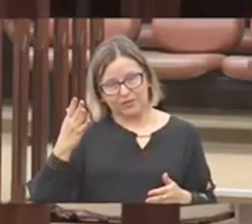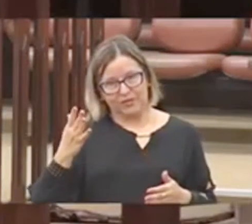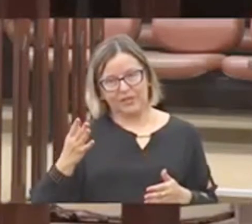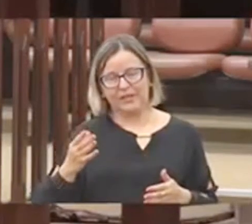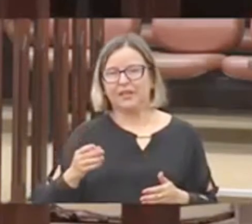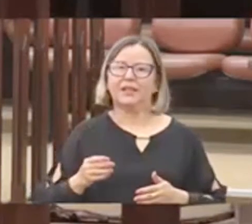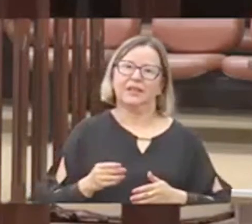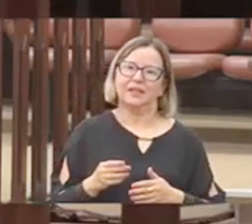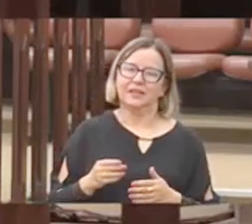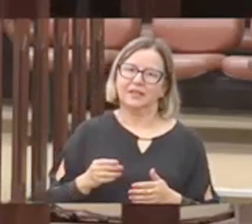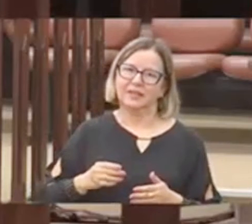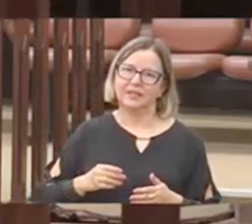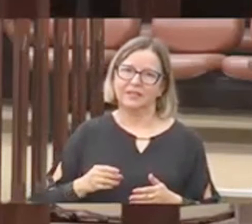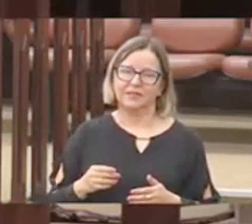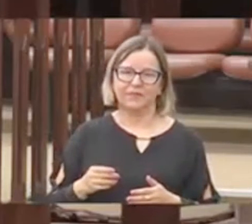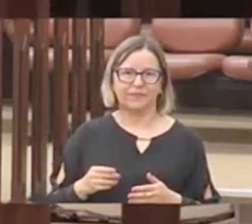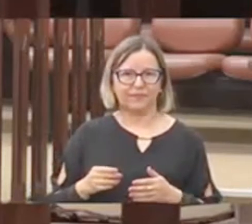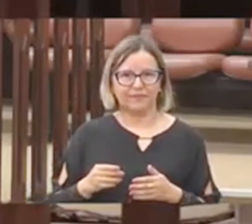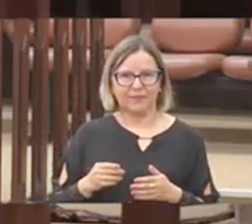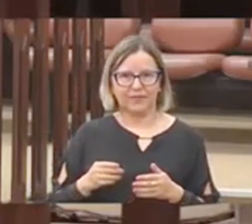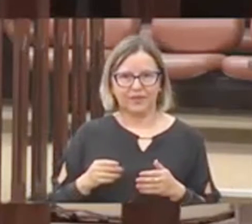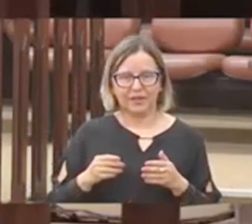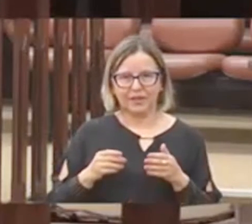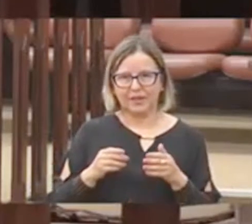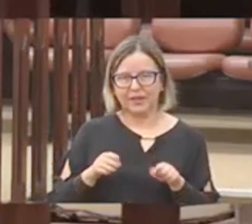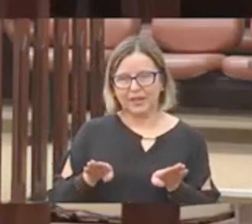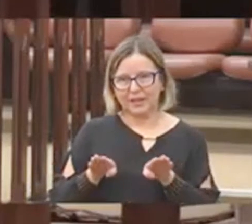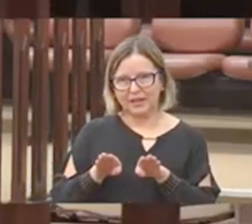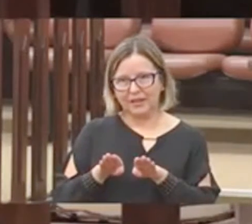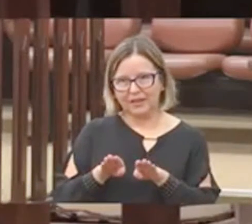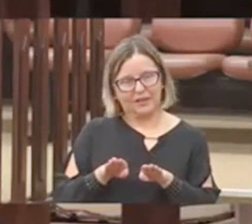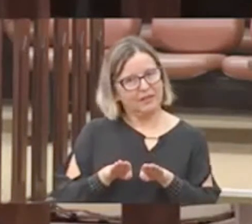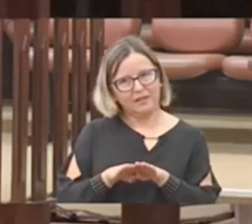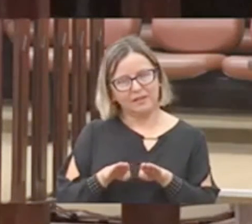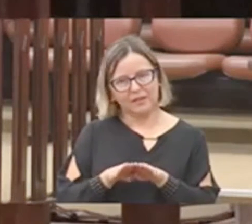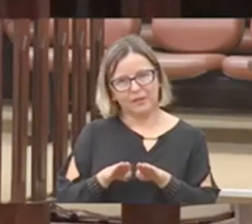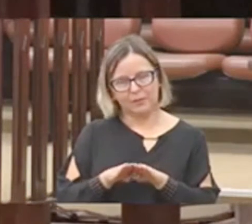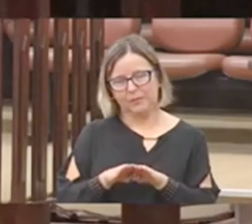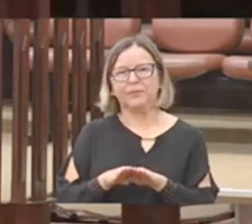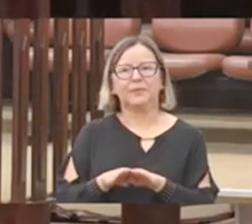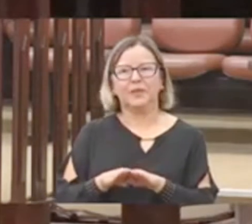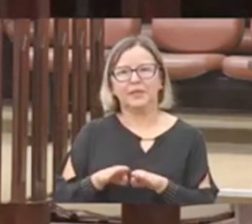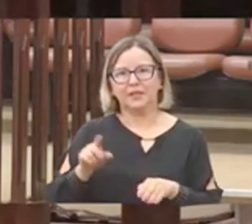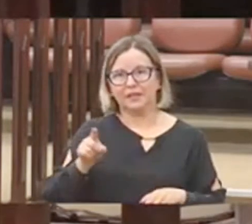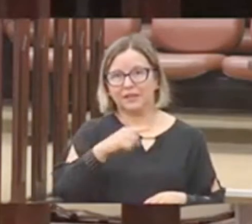de prosperidade financeira, emocional,